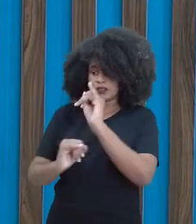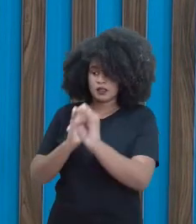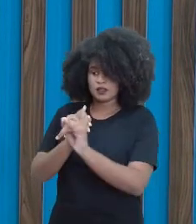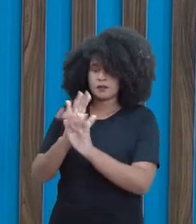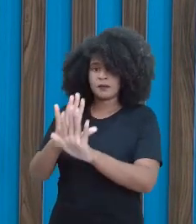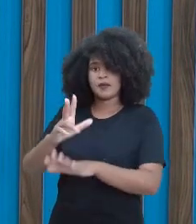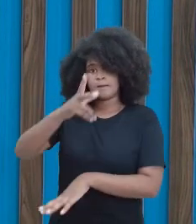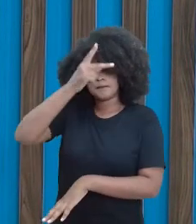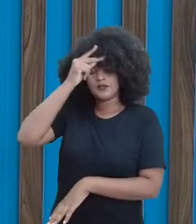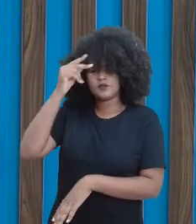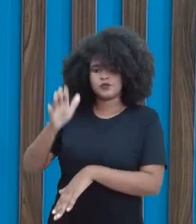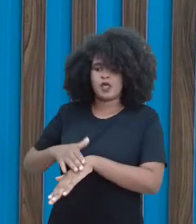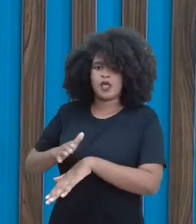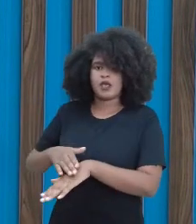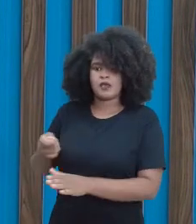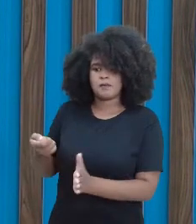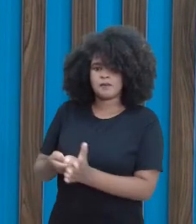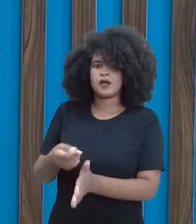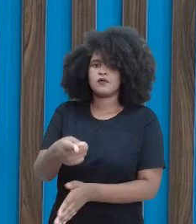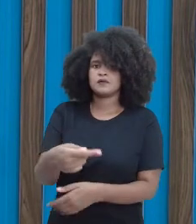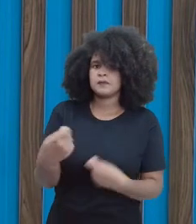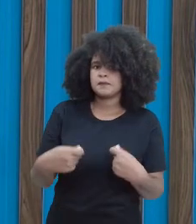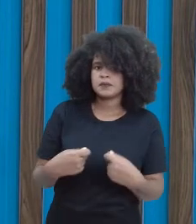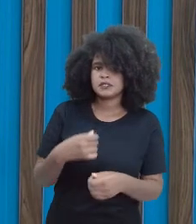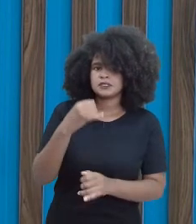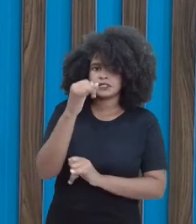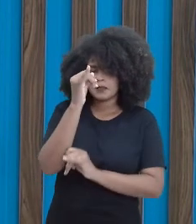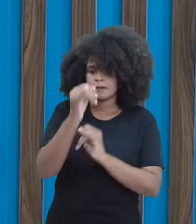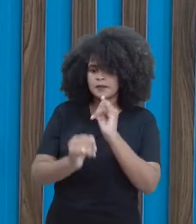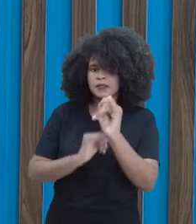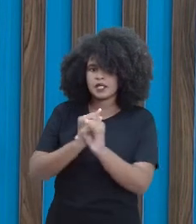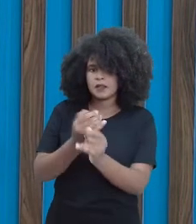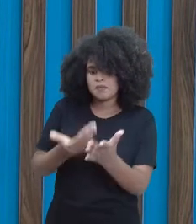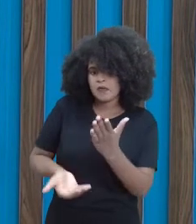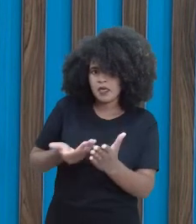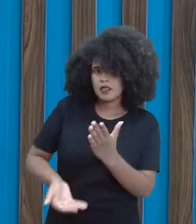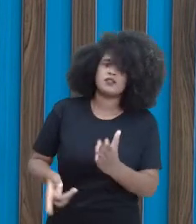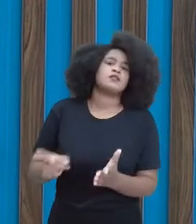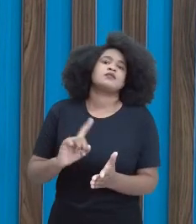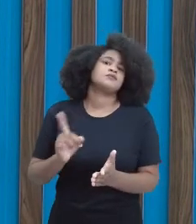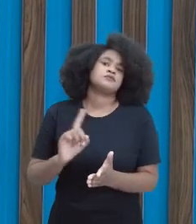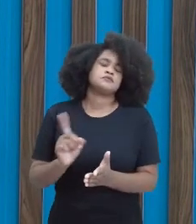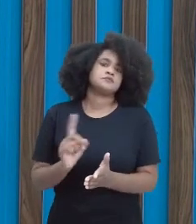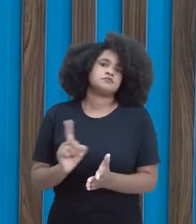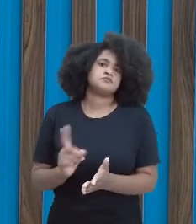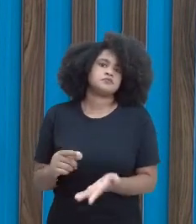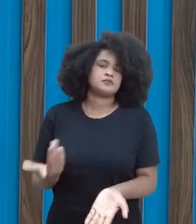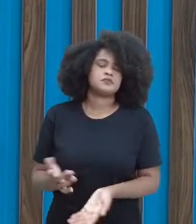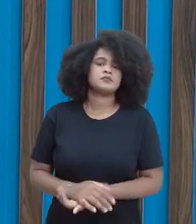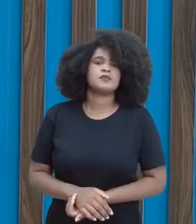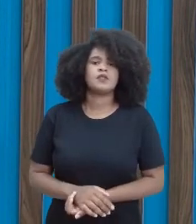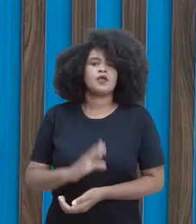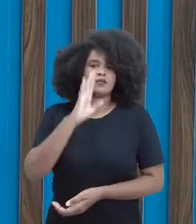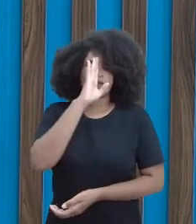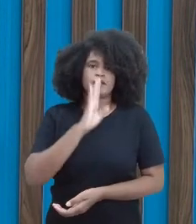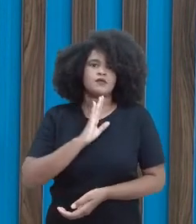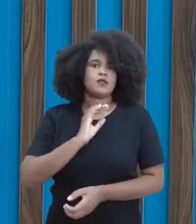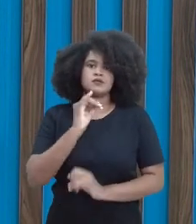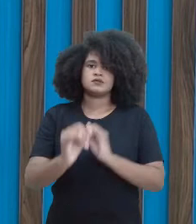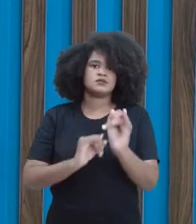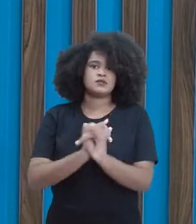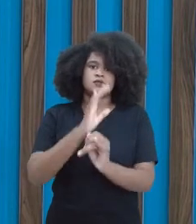da prefeitura, né? Então, você não precisa ter aquele... eu vou gastar meus créditos, minhas coisas. Não, fique tranquilo